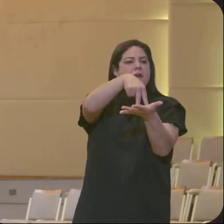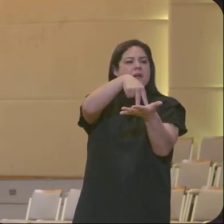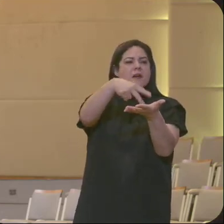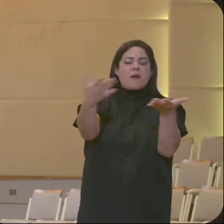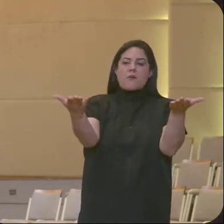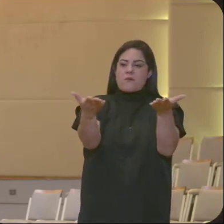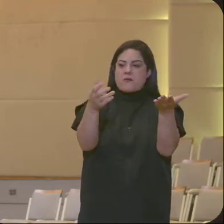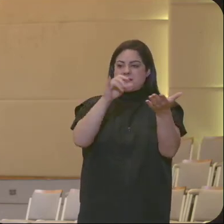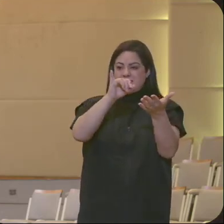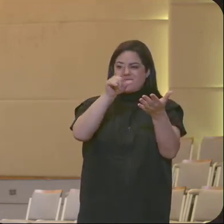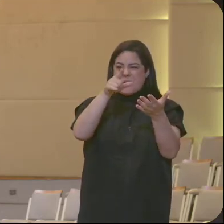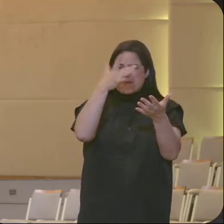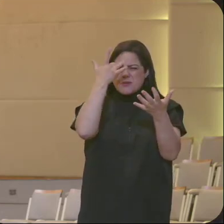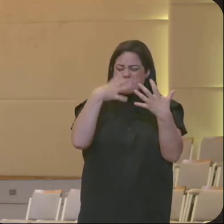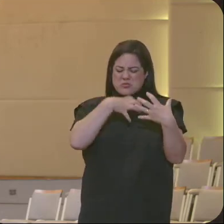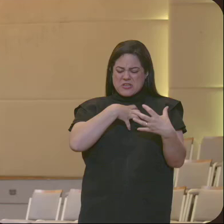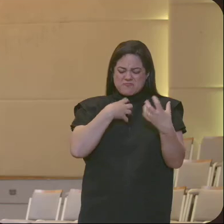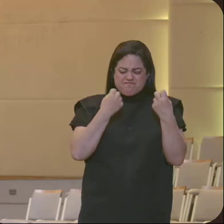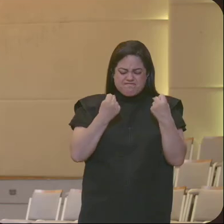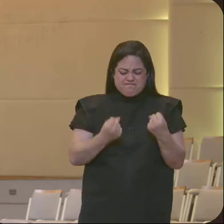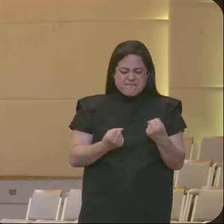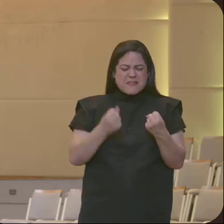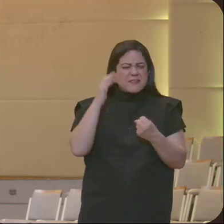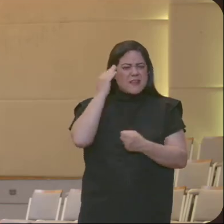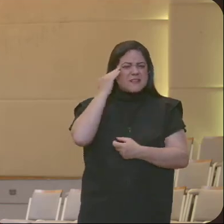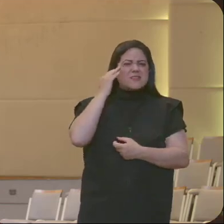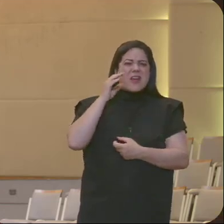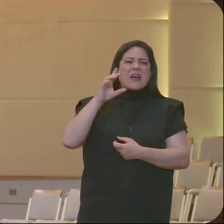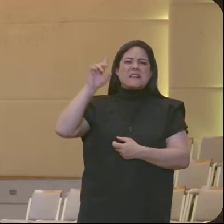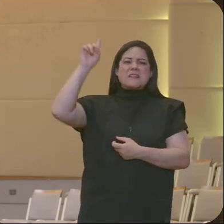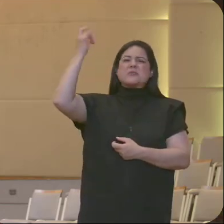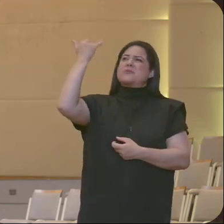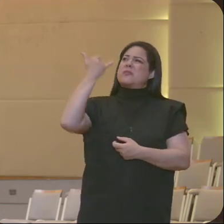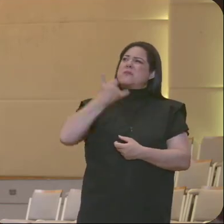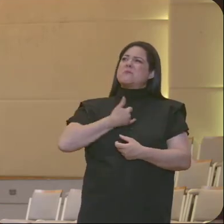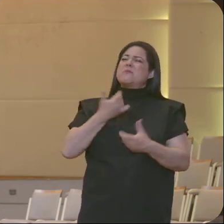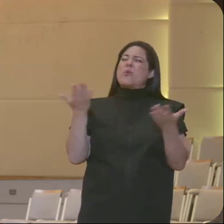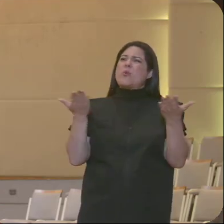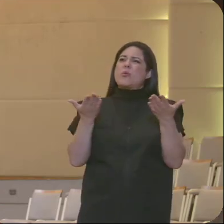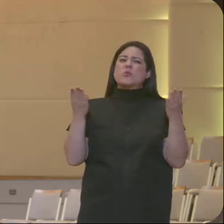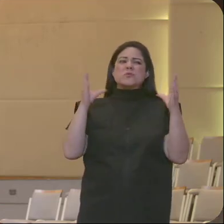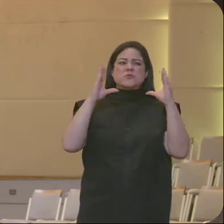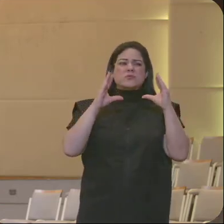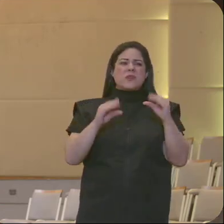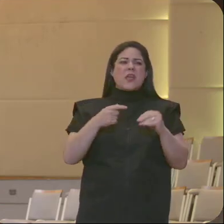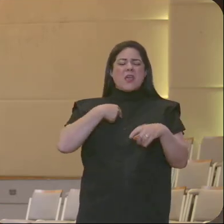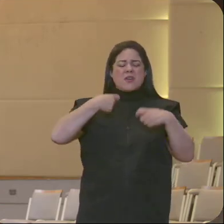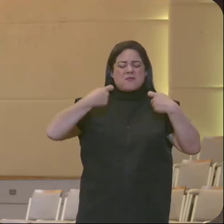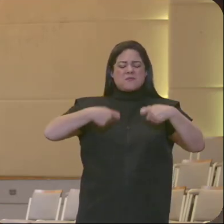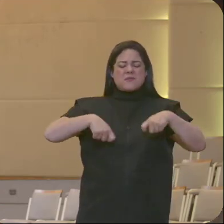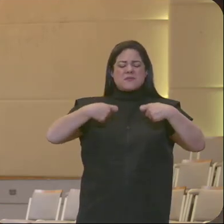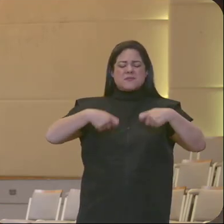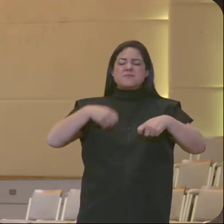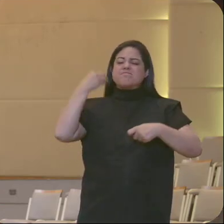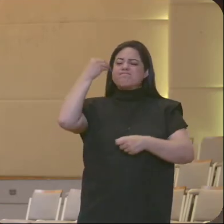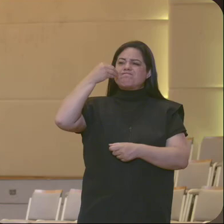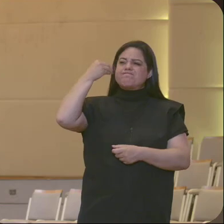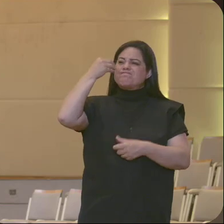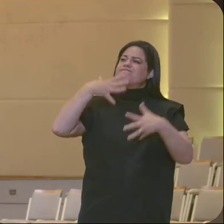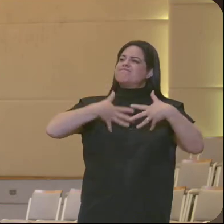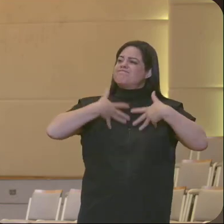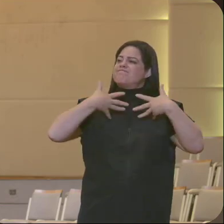está. Você entende claramente, Senhor falou comigo nessa noite. Eu preciso experimentar